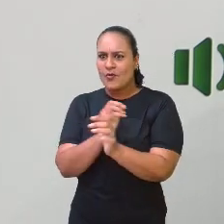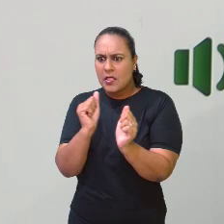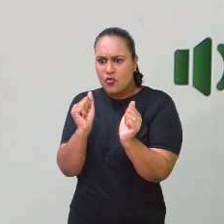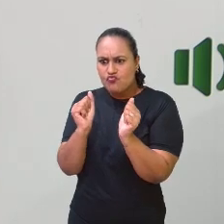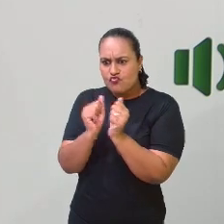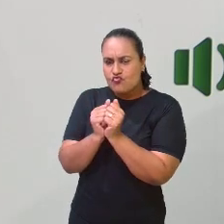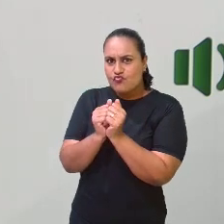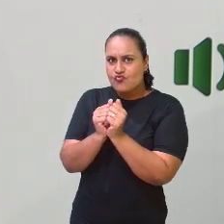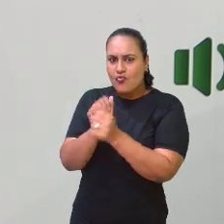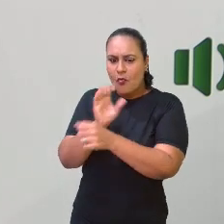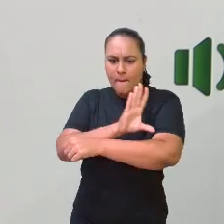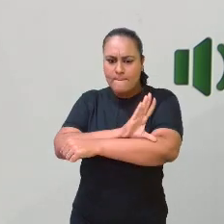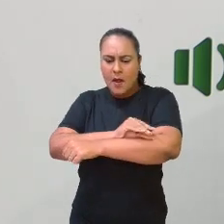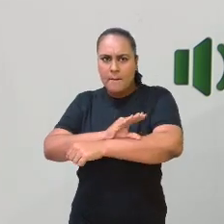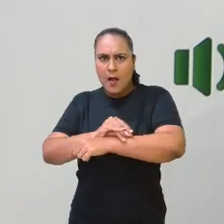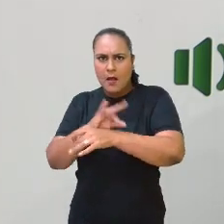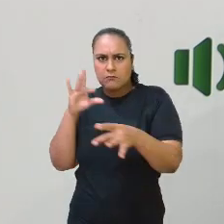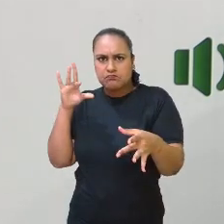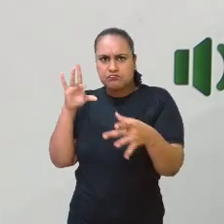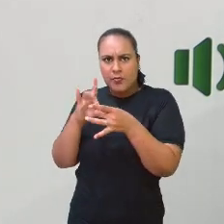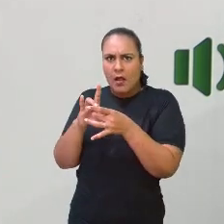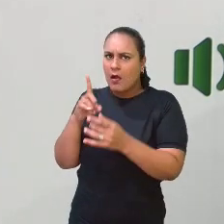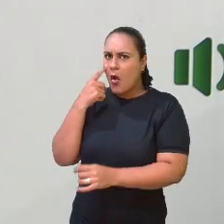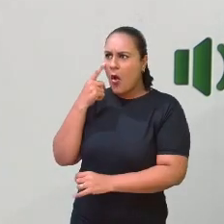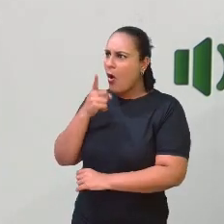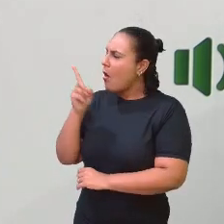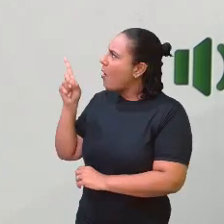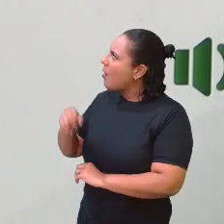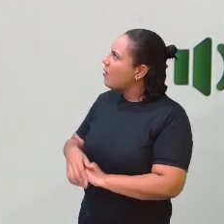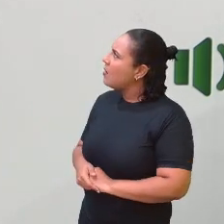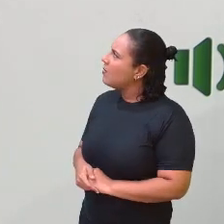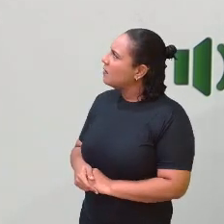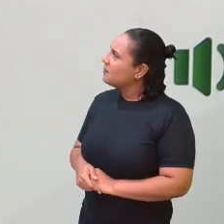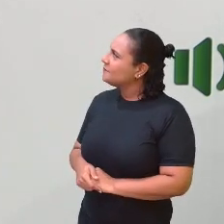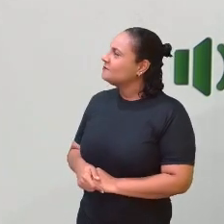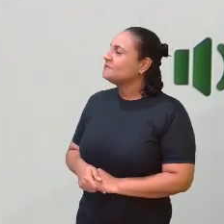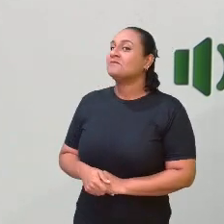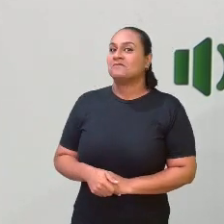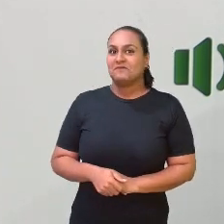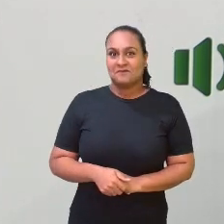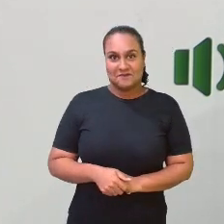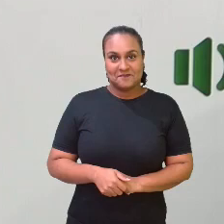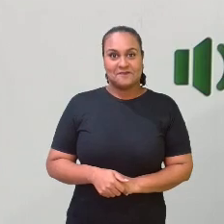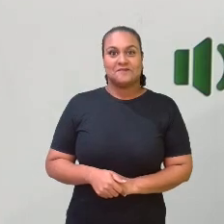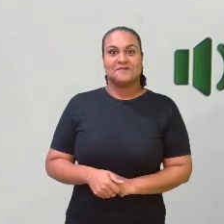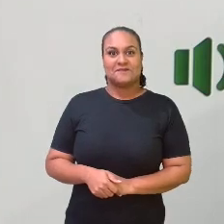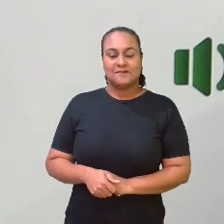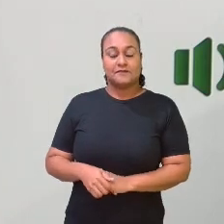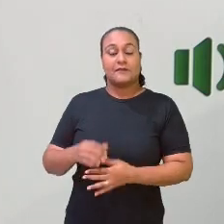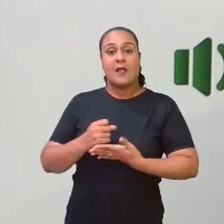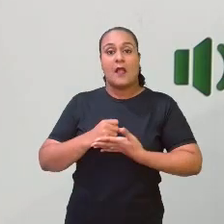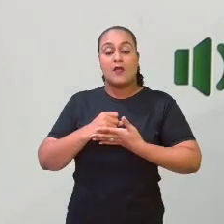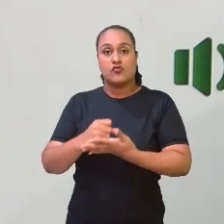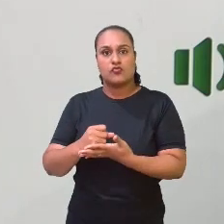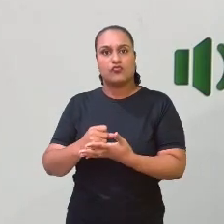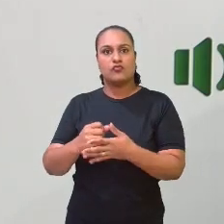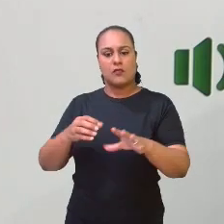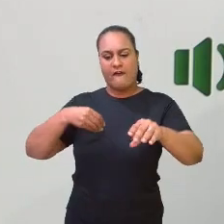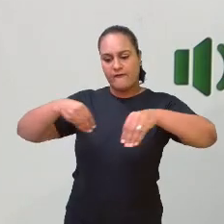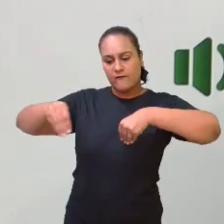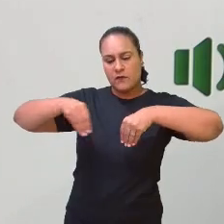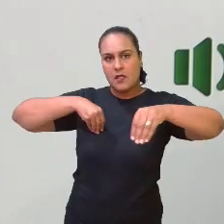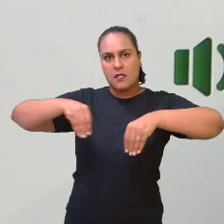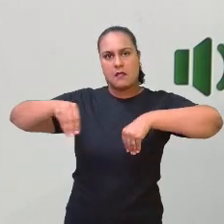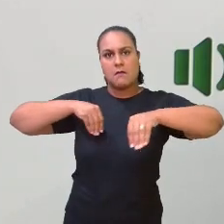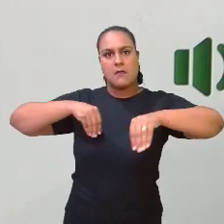juntos, né? Os nossos músculos eles estão colados nos nossos ossos. Eles ajudam a dar